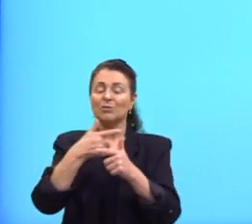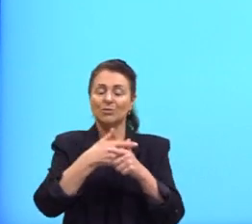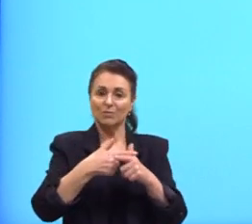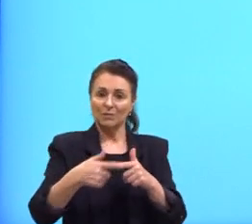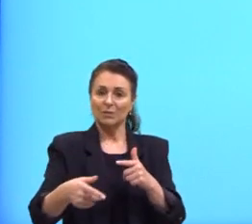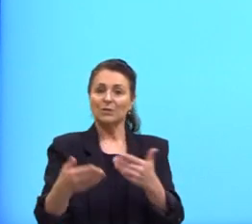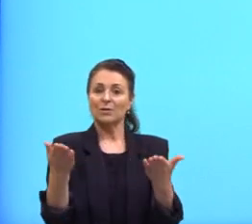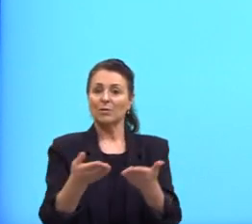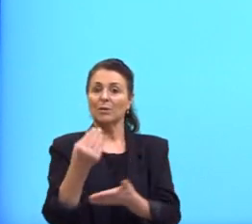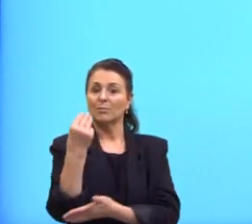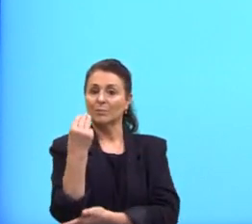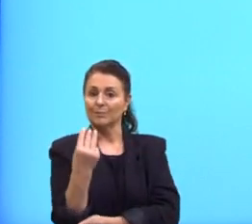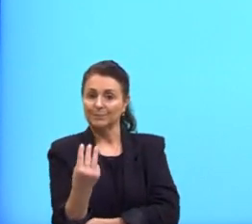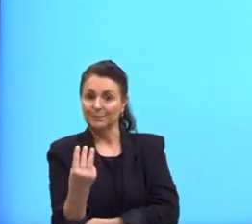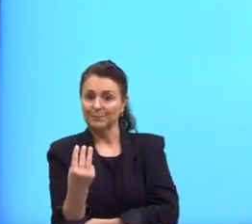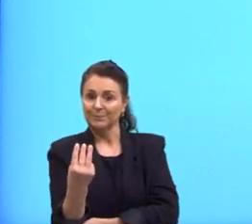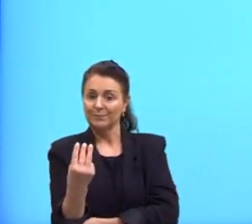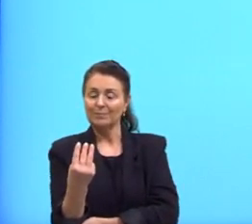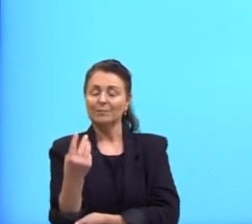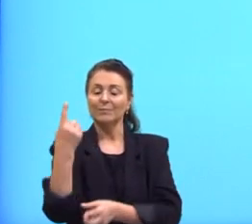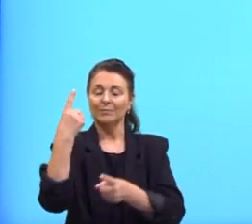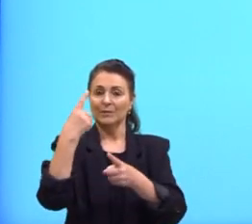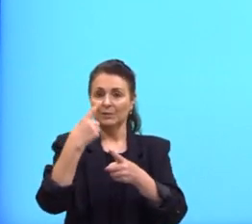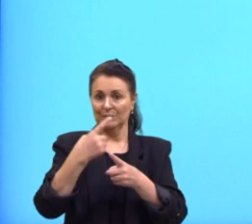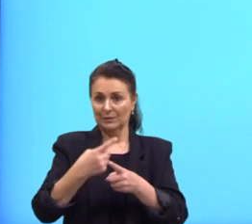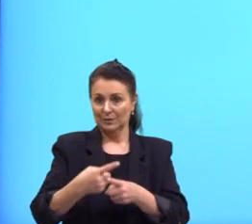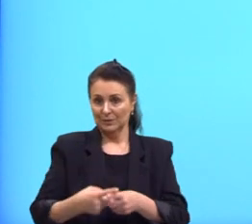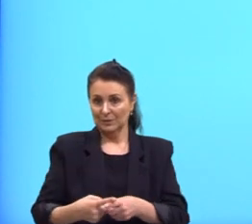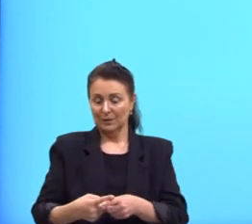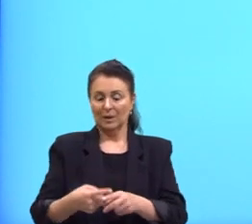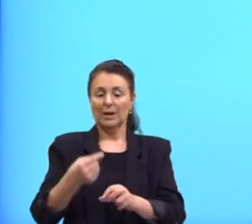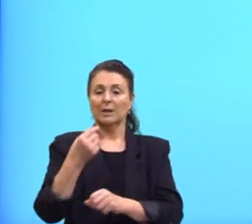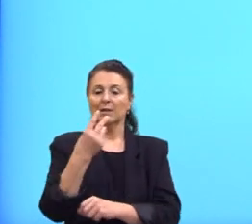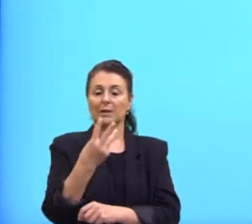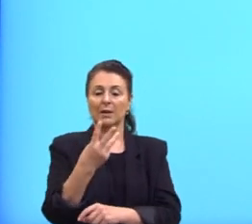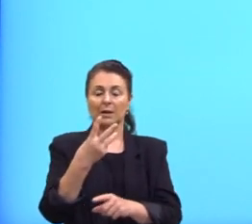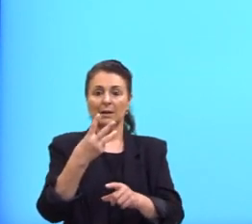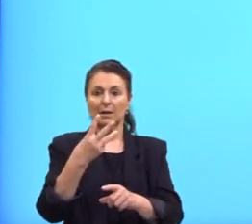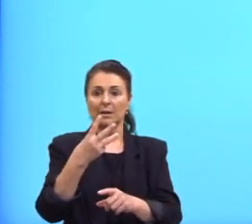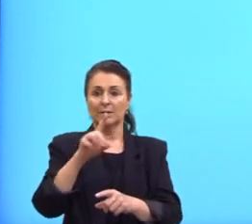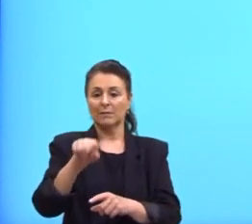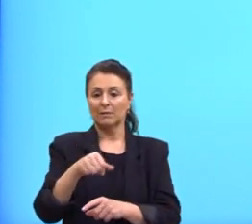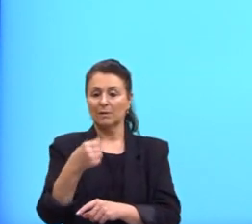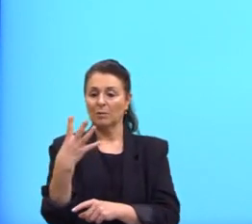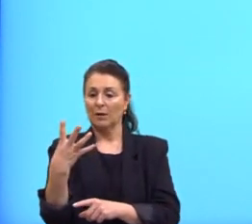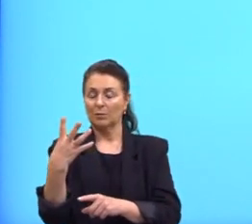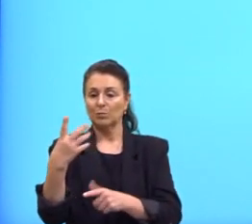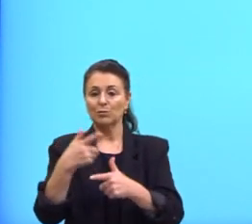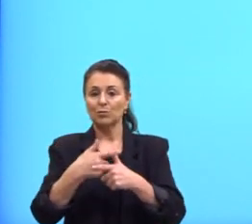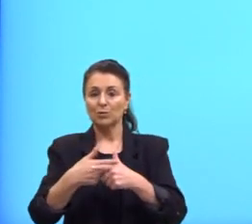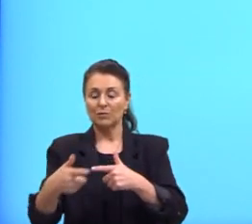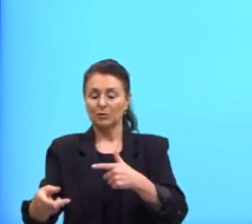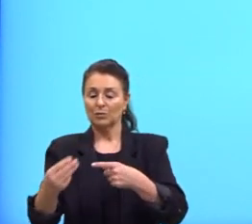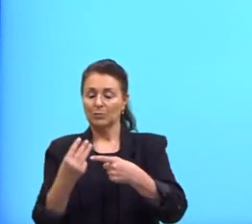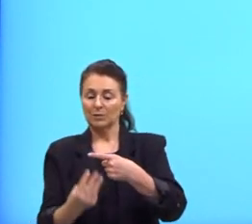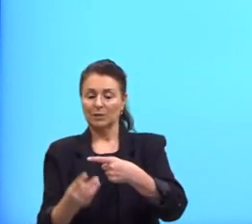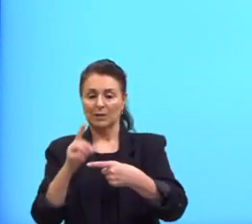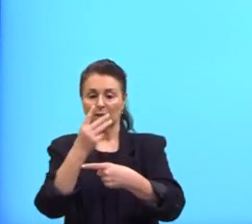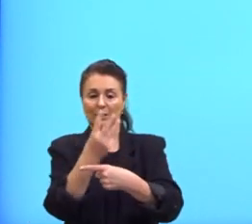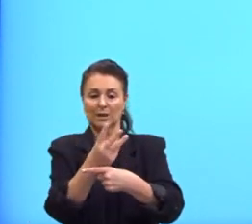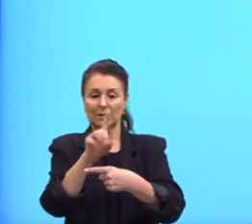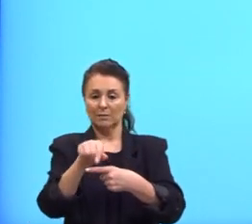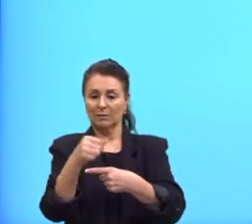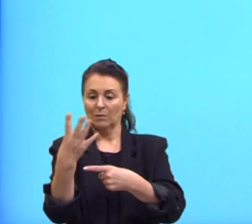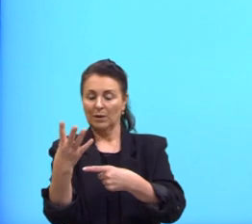por 3 é tão multiplicando nós teríamos 3,4 / 3 é um valor